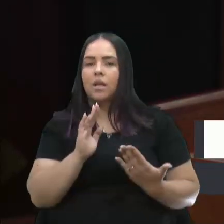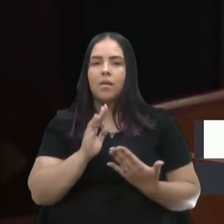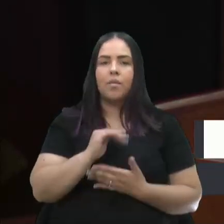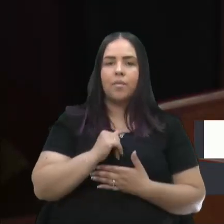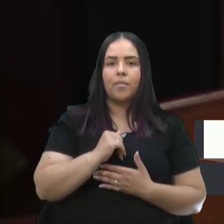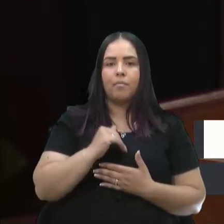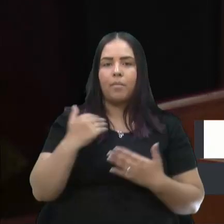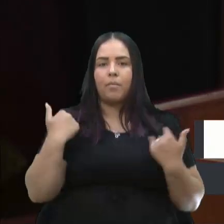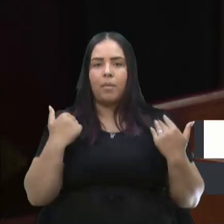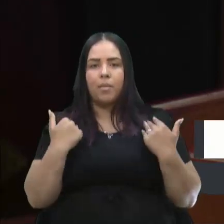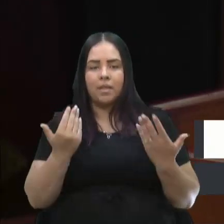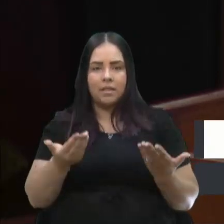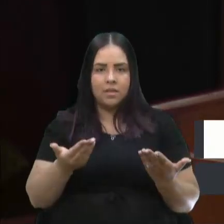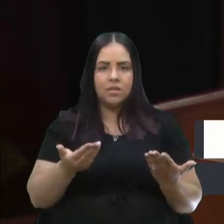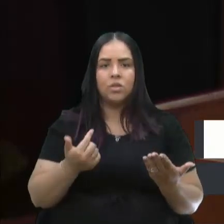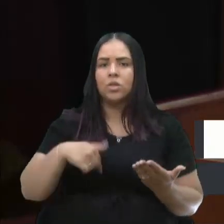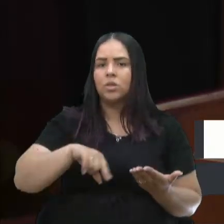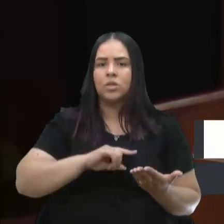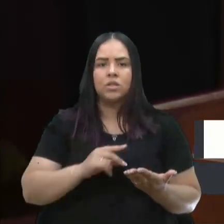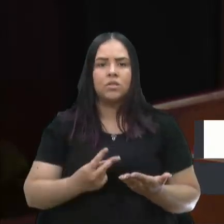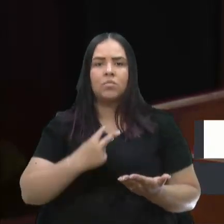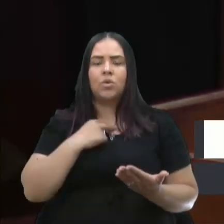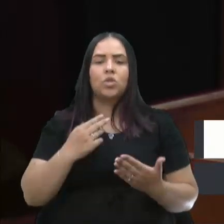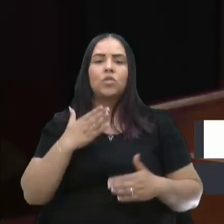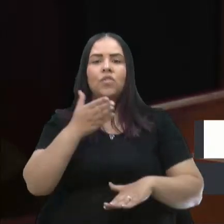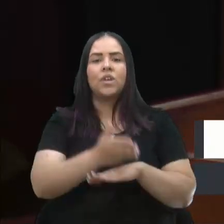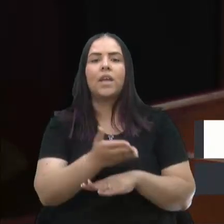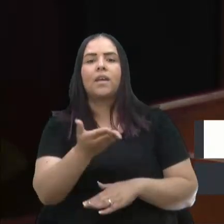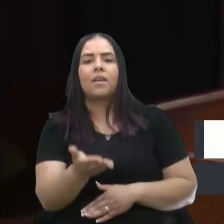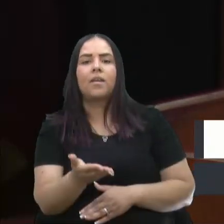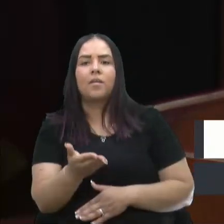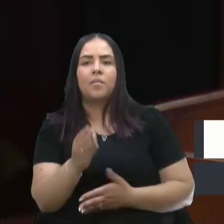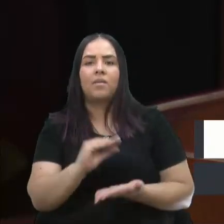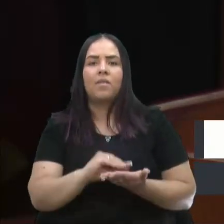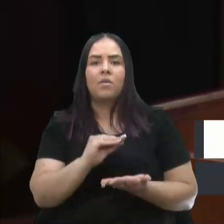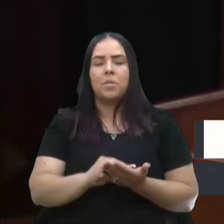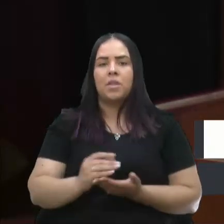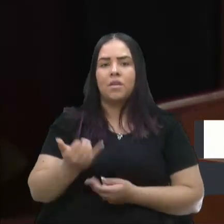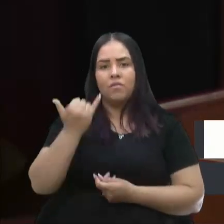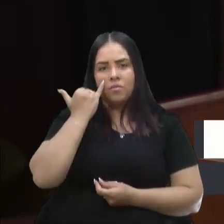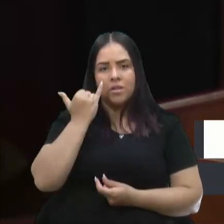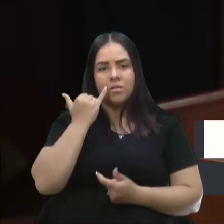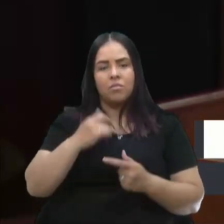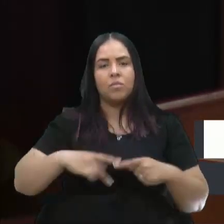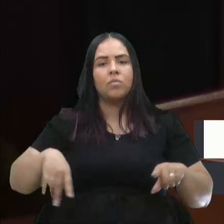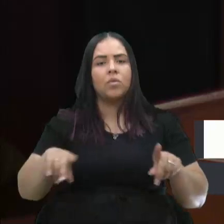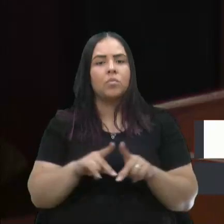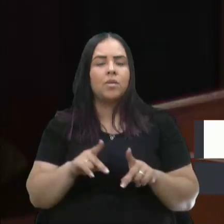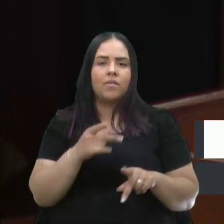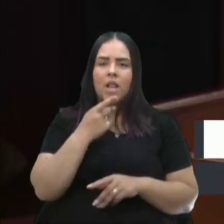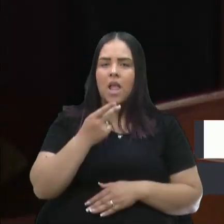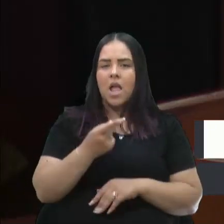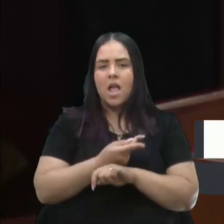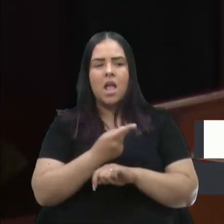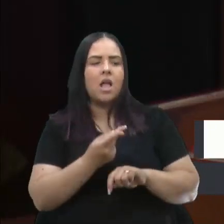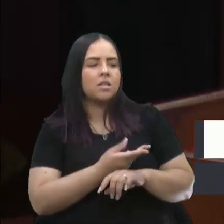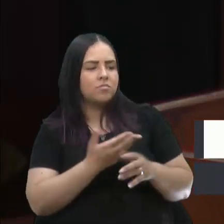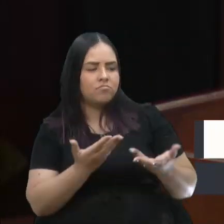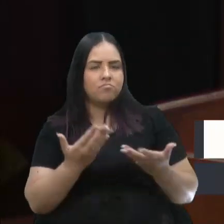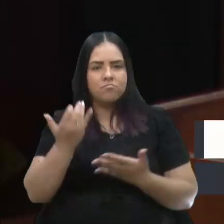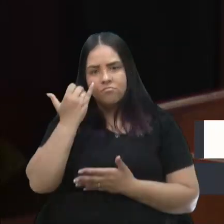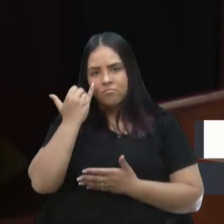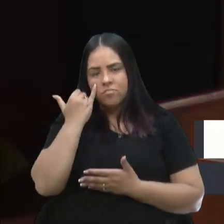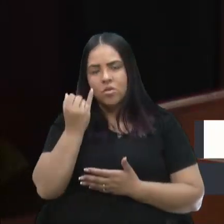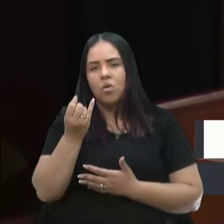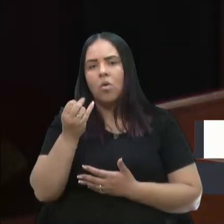é esse o objetivo. A gente não tem que vir aqui para desinformar a população, para distorcer informações